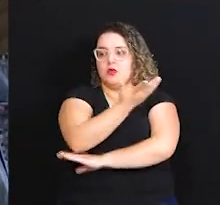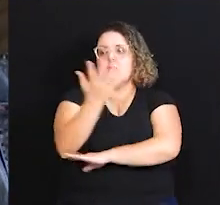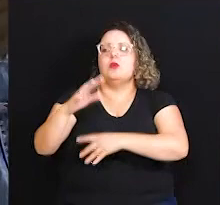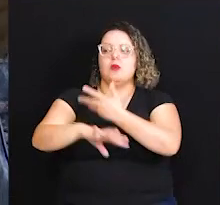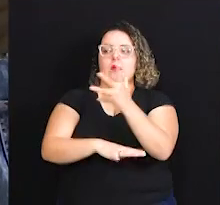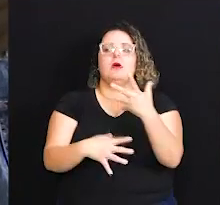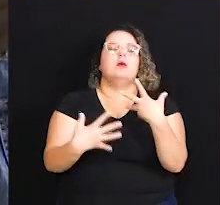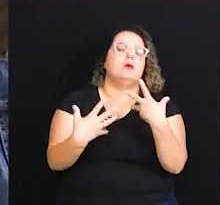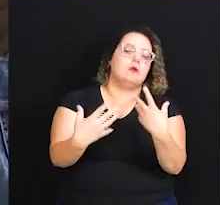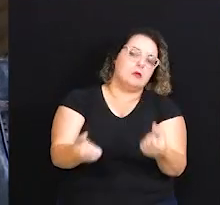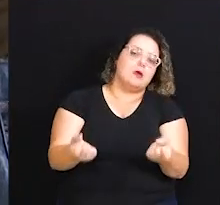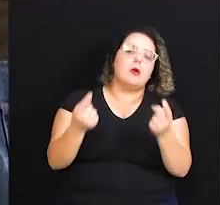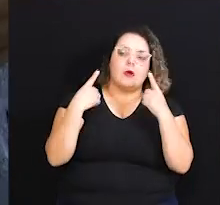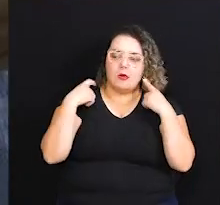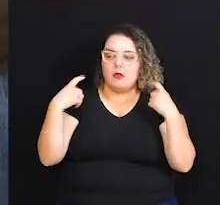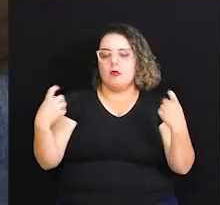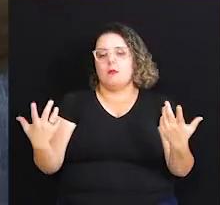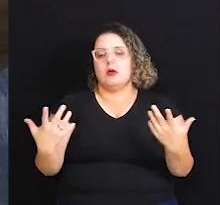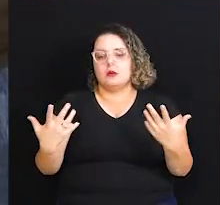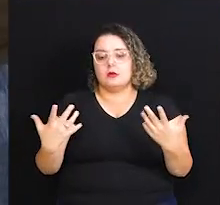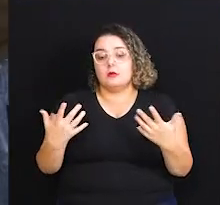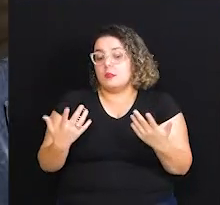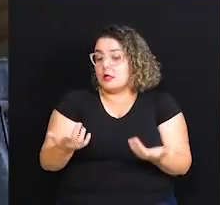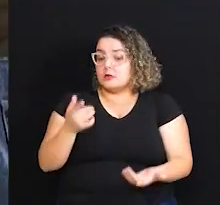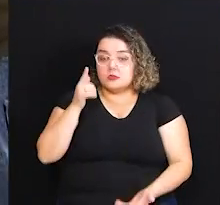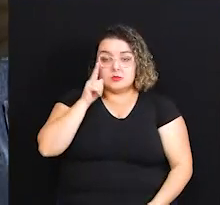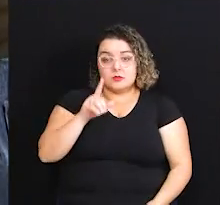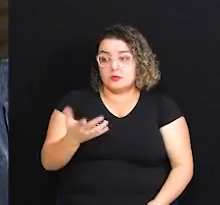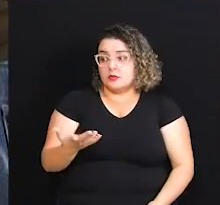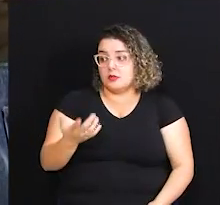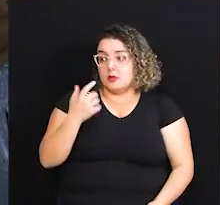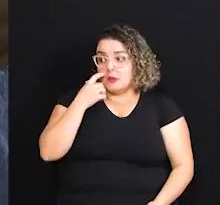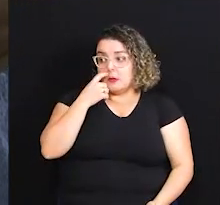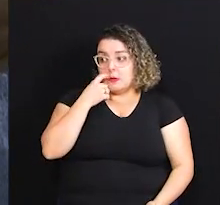absorver bastante desse barulho, ele não consegue,